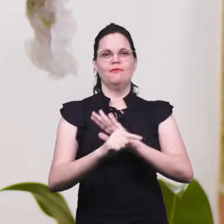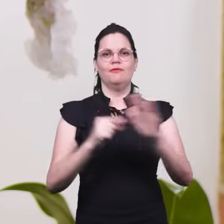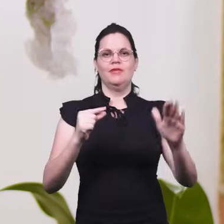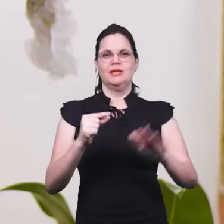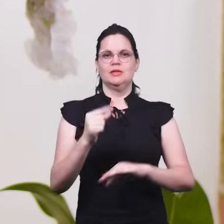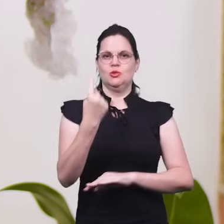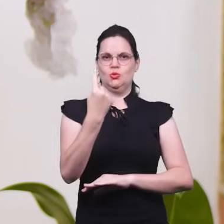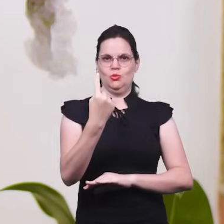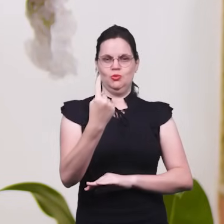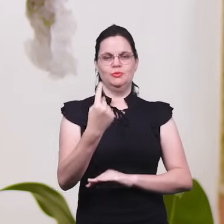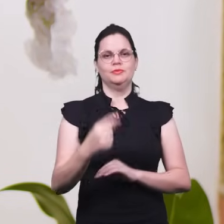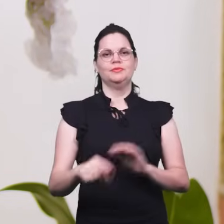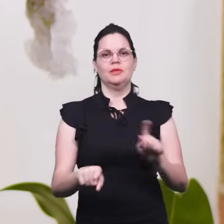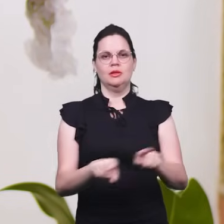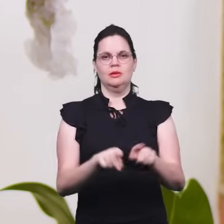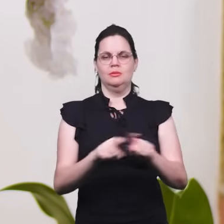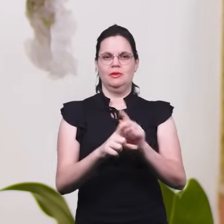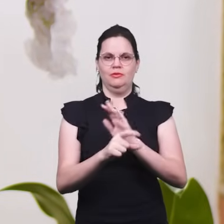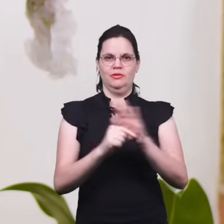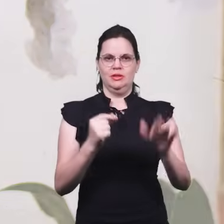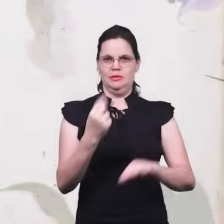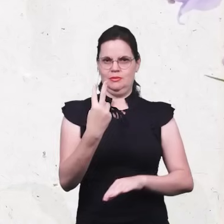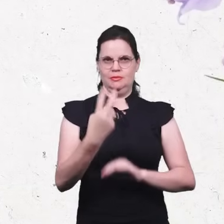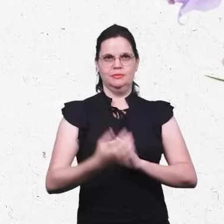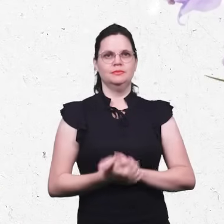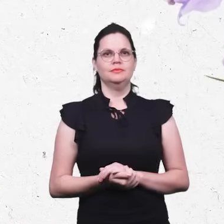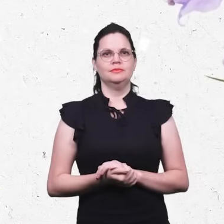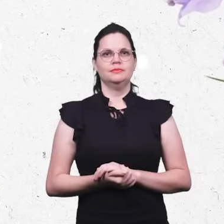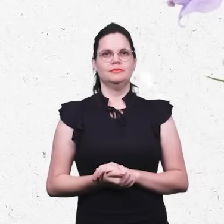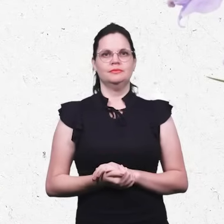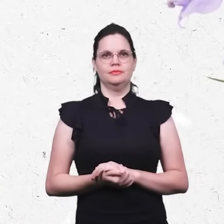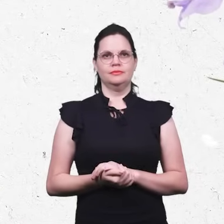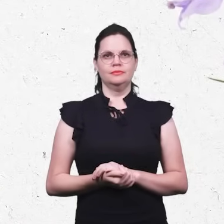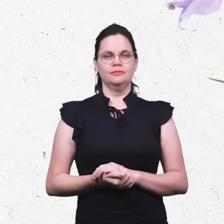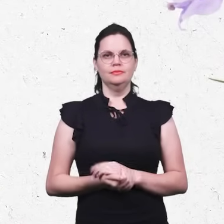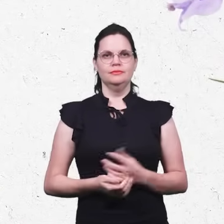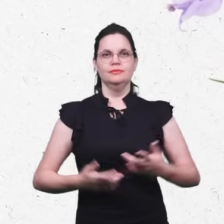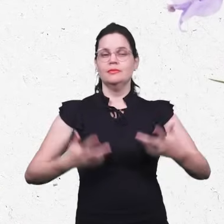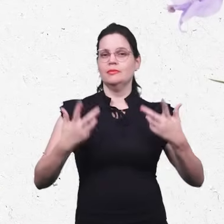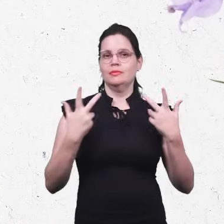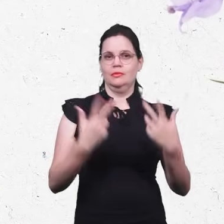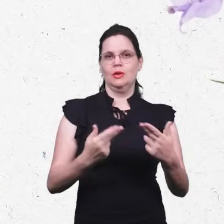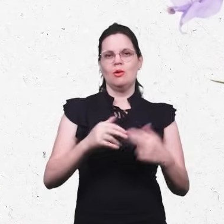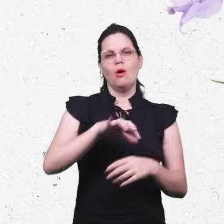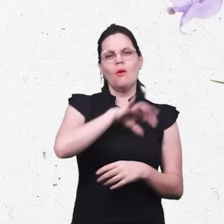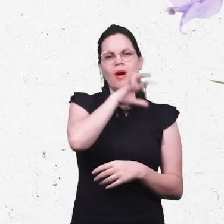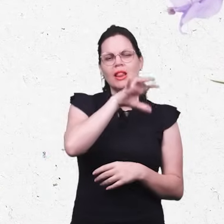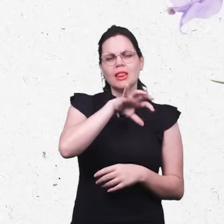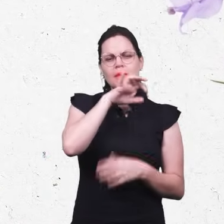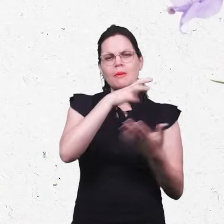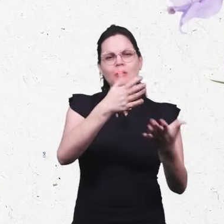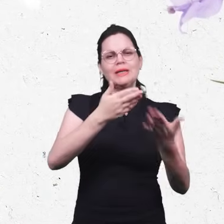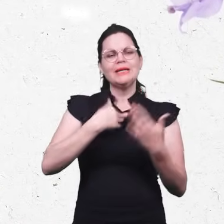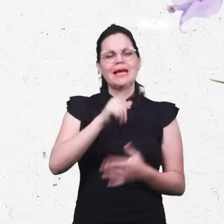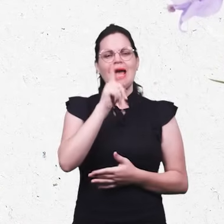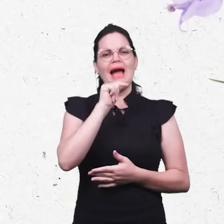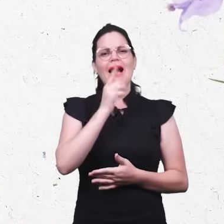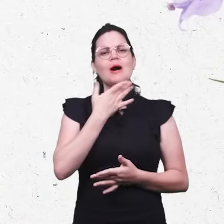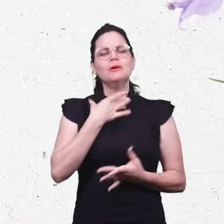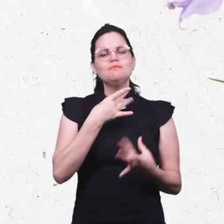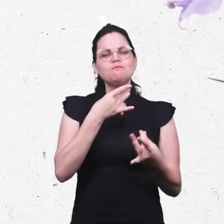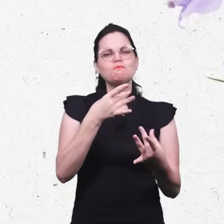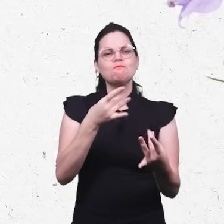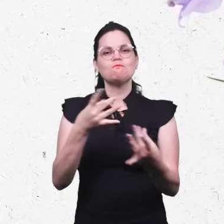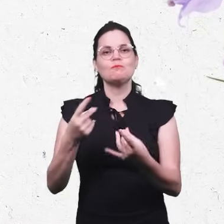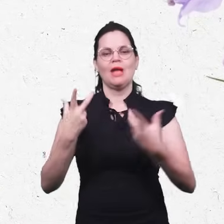versículo 1 e versículo 2. Como o cervo brama pelas correntes de água, assim suspira